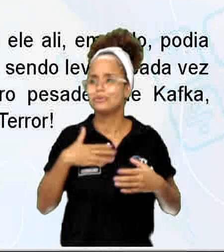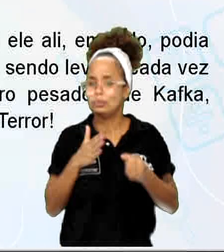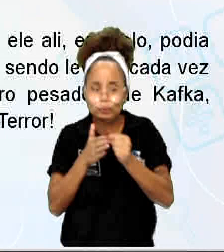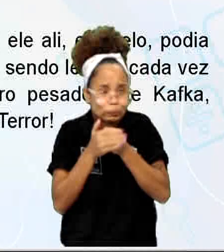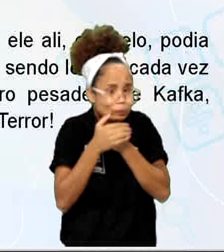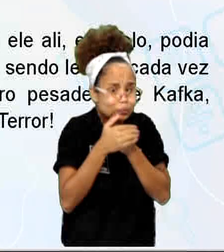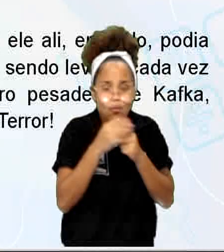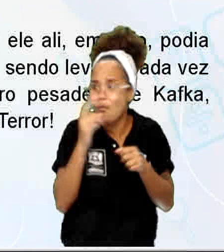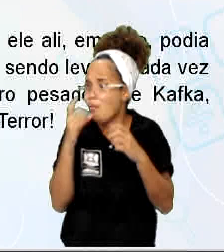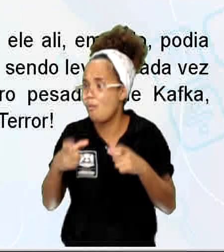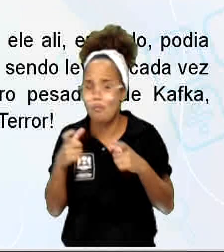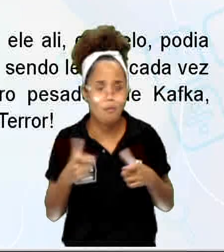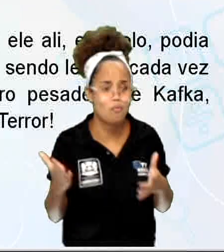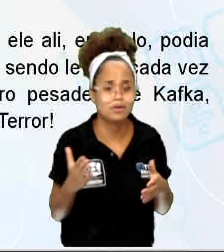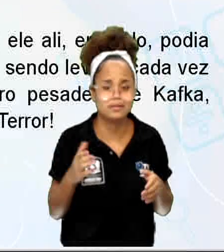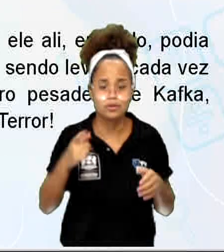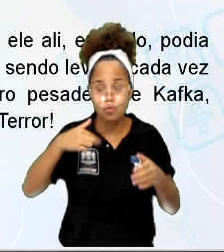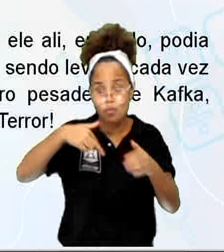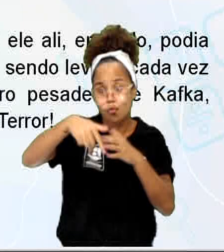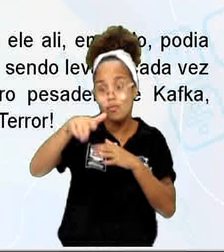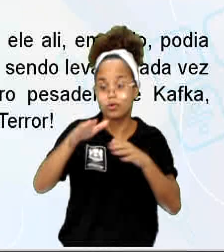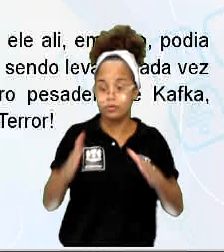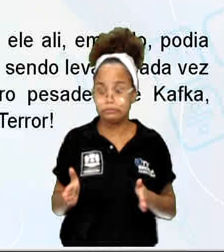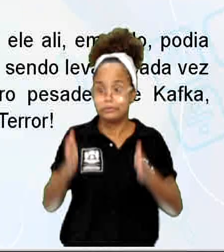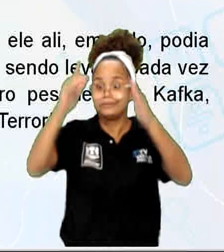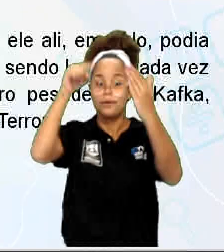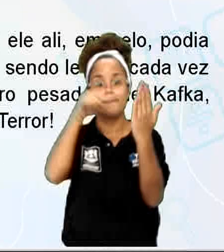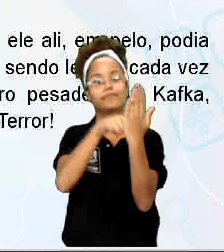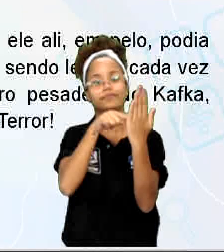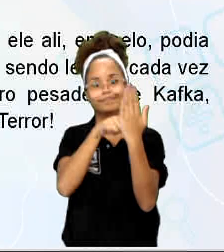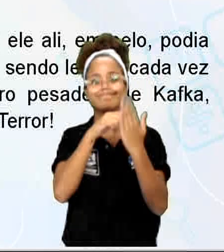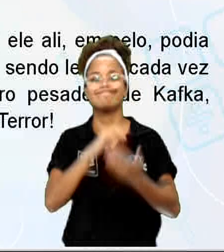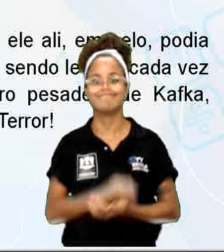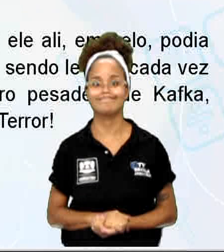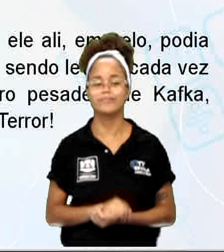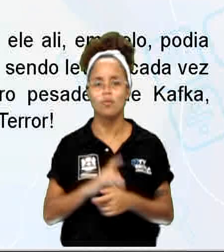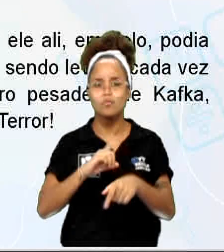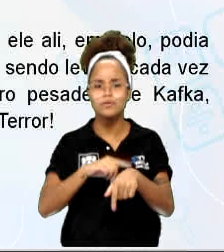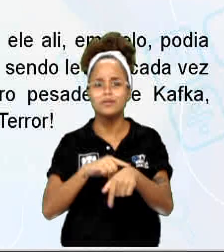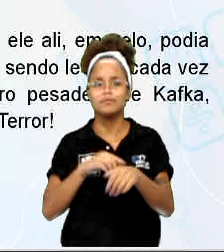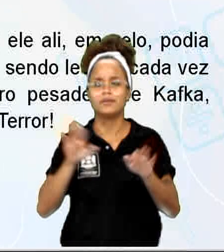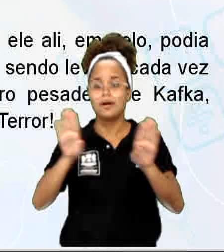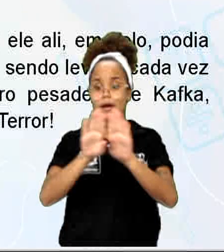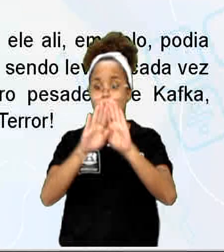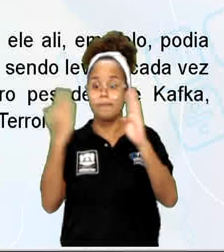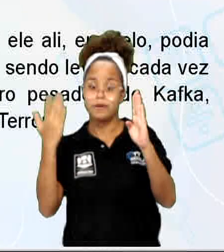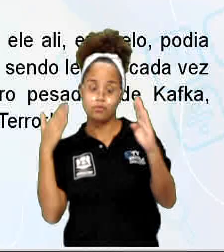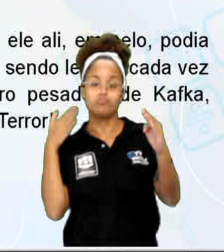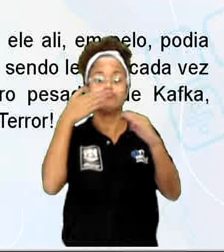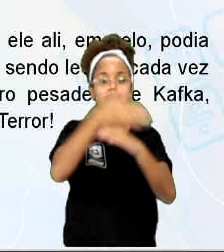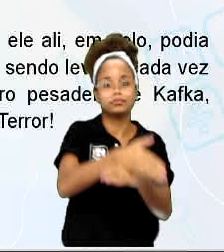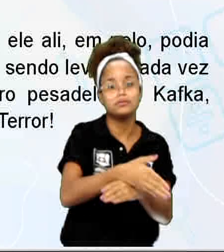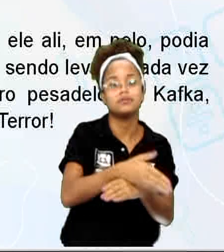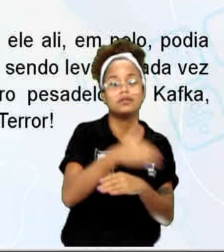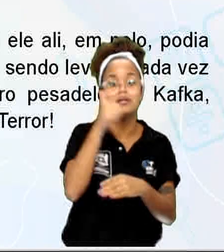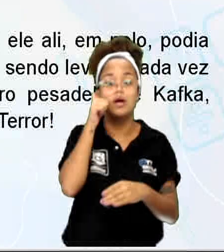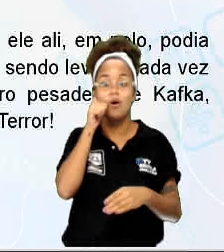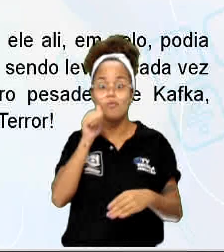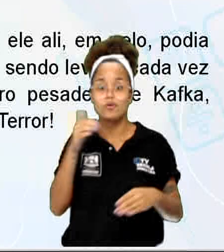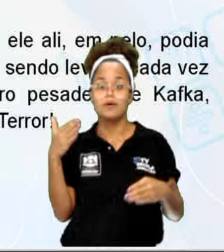esconder, correu para o elevador, apertou o botão. Foi o tempo de abrir a porta e entrar. e a empregada